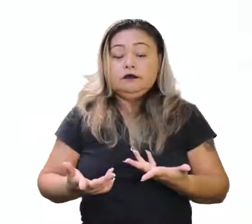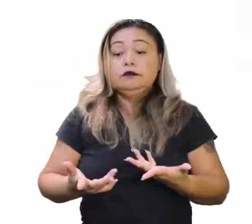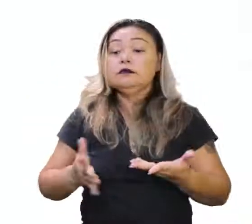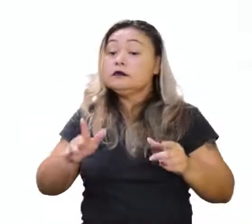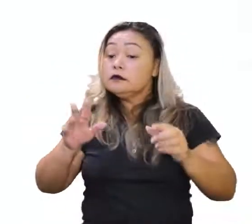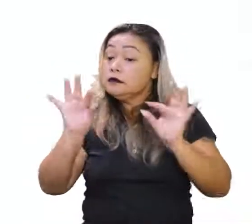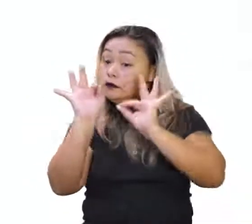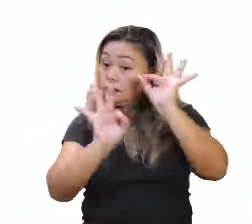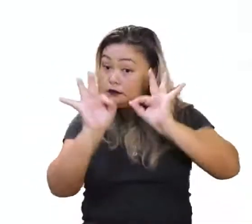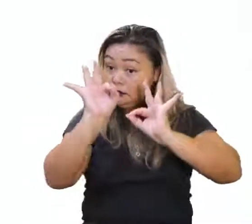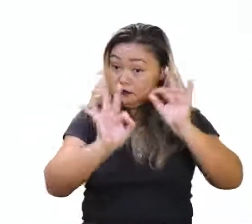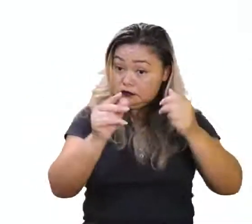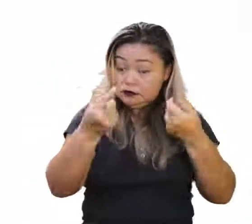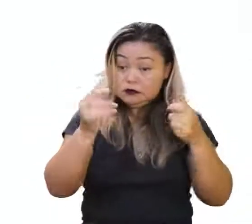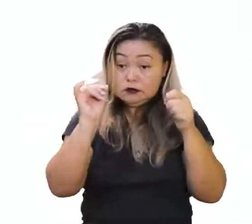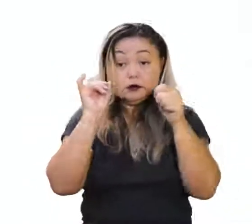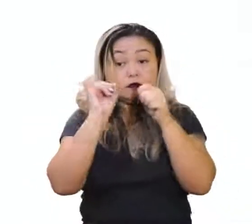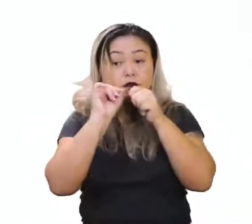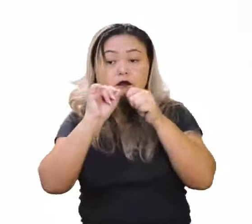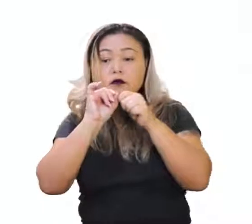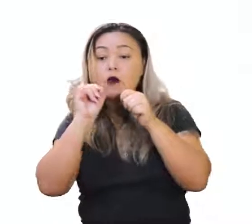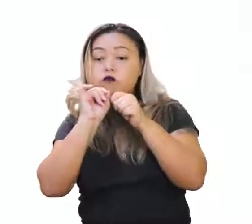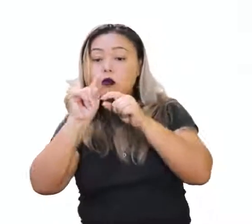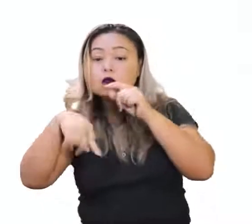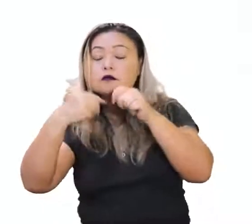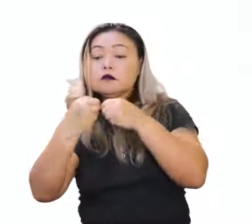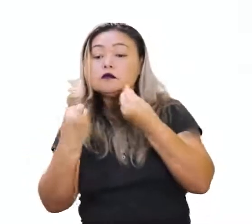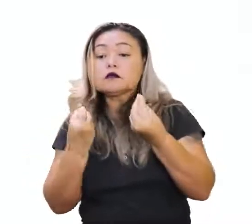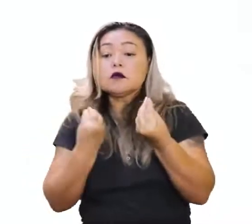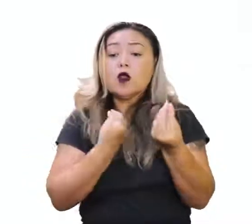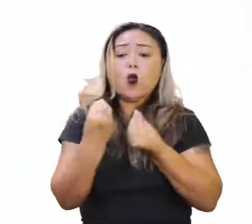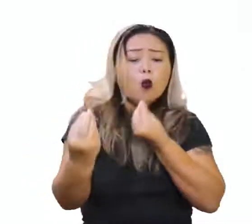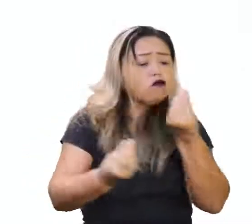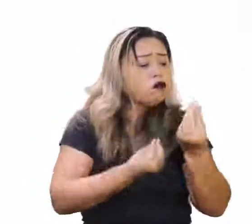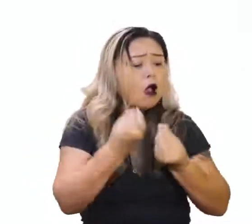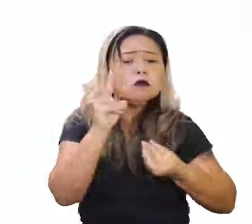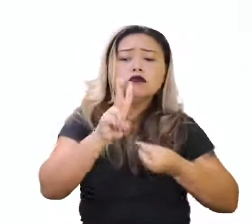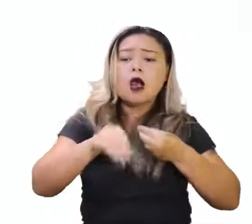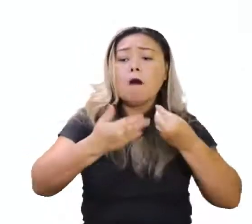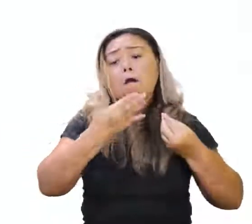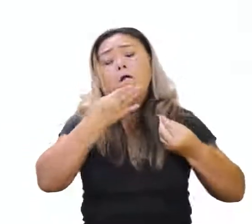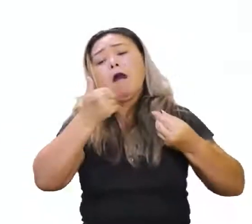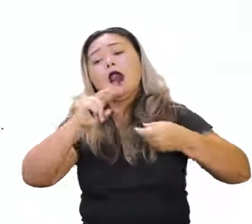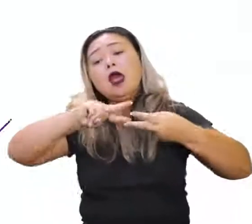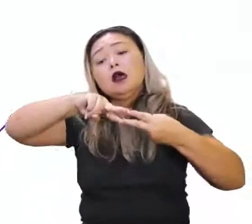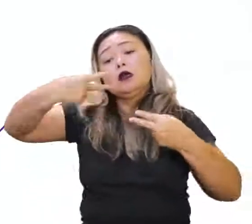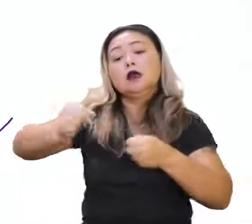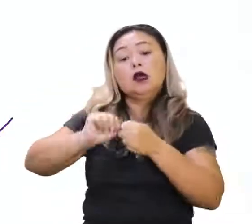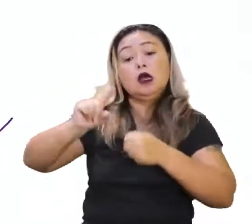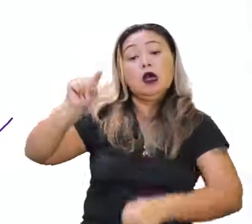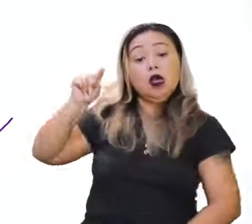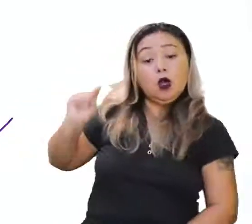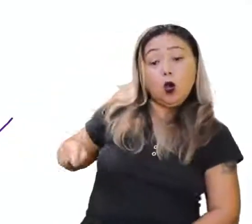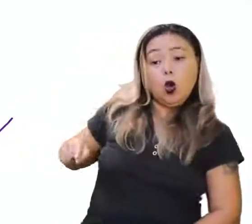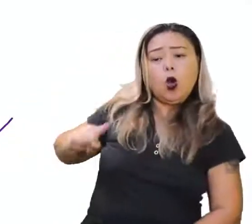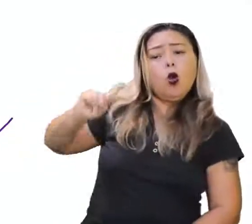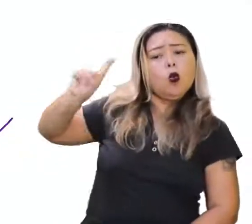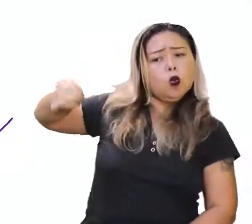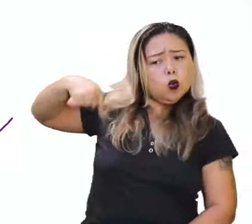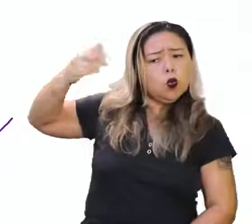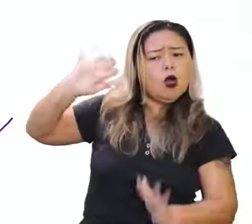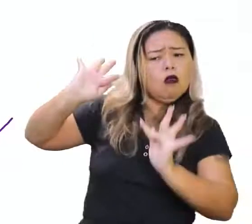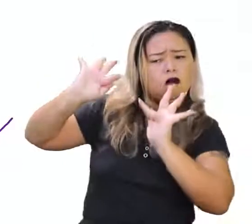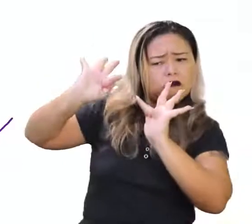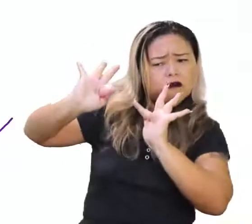estrutura do sistema de reprodução, manejos realizados para o melhoramento genético. Isso aqui vai ser um assunto que nós vamos realizar lá